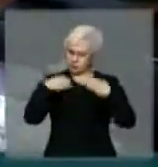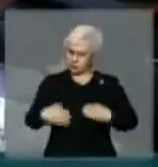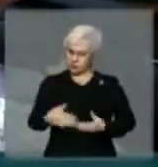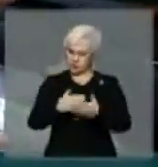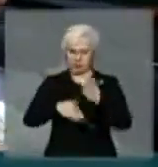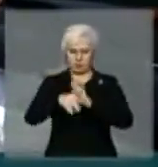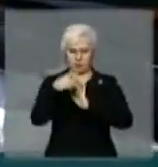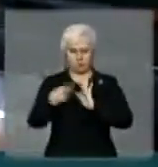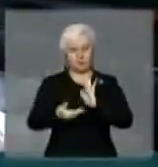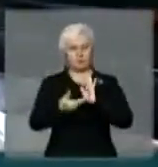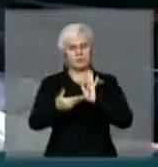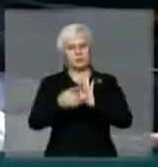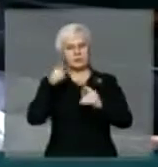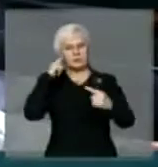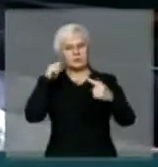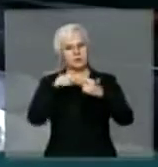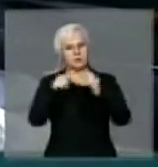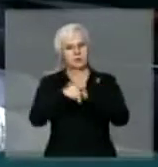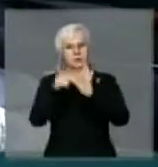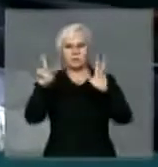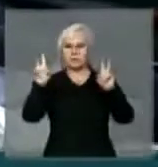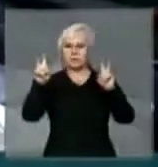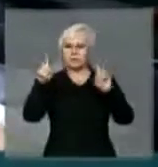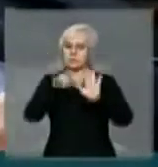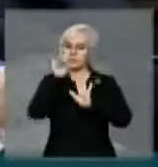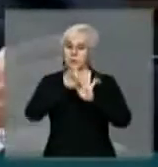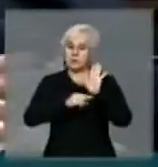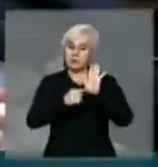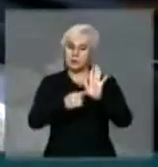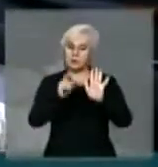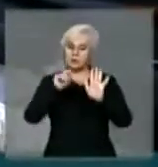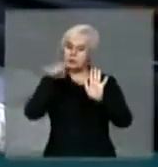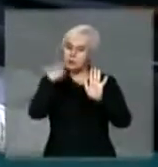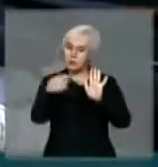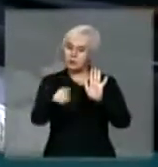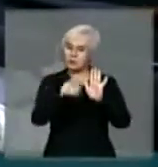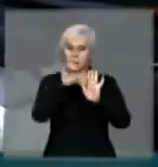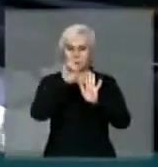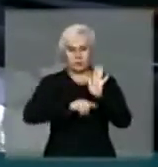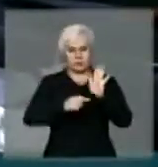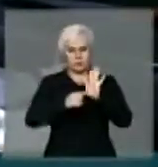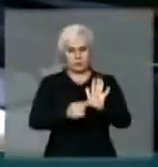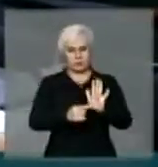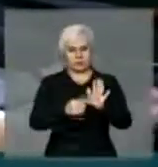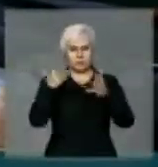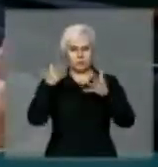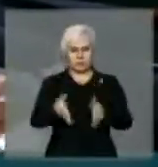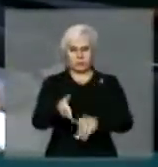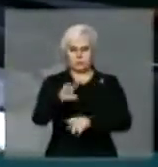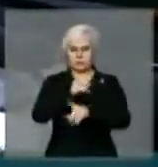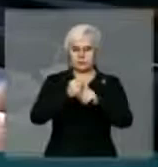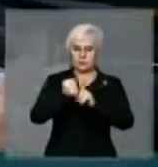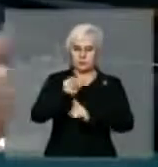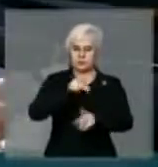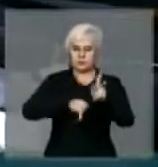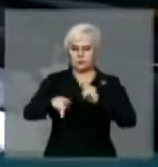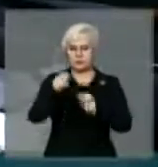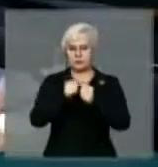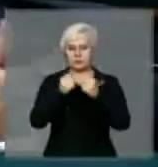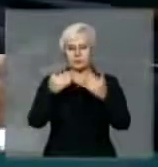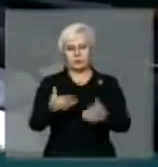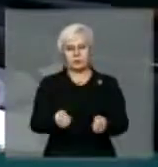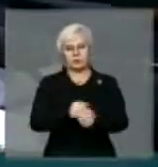nessa casa em relação a esse decreto e o que ele representa, né, e a partir desse momento